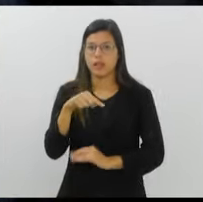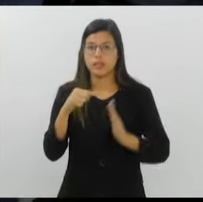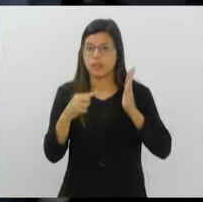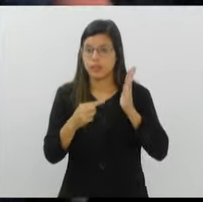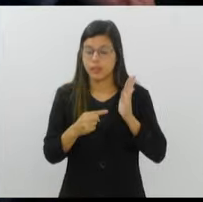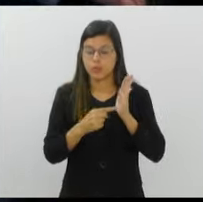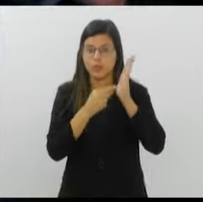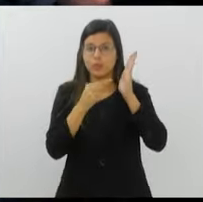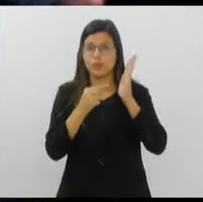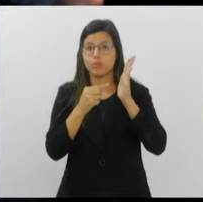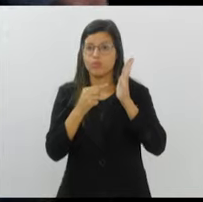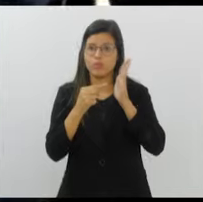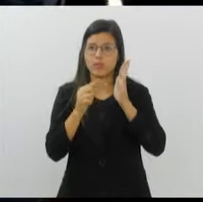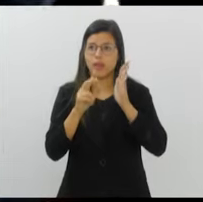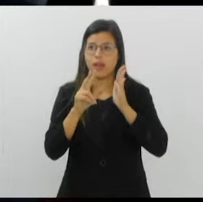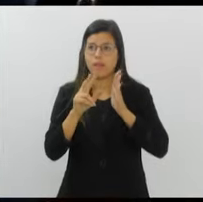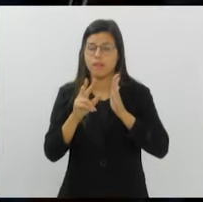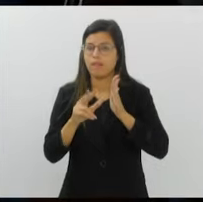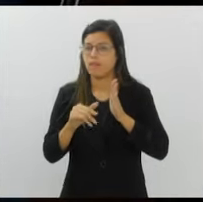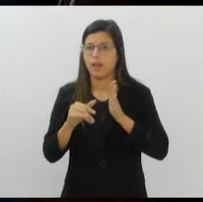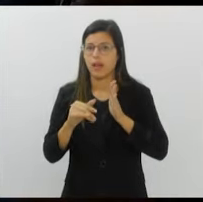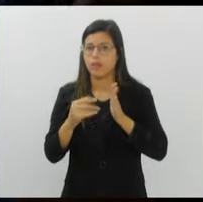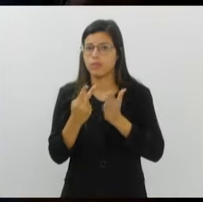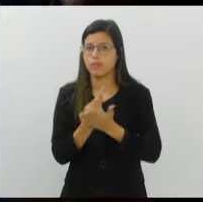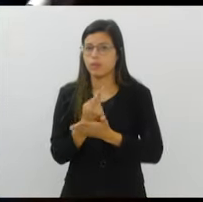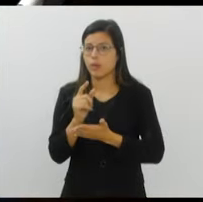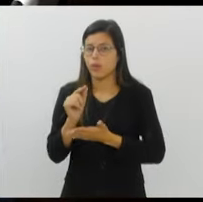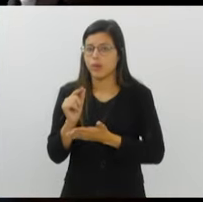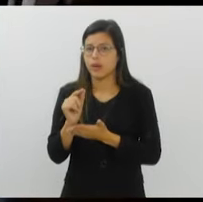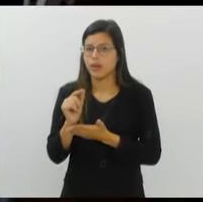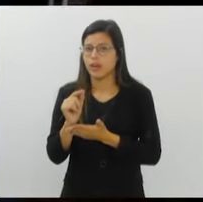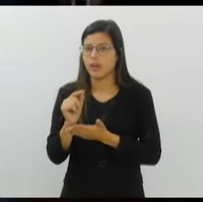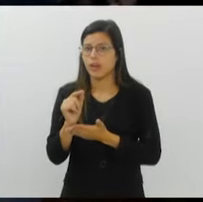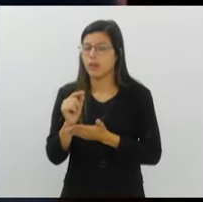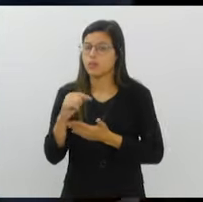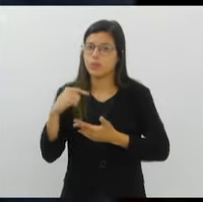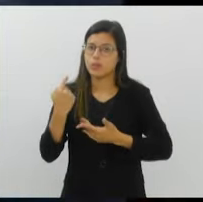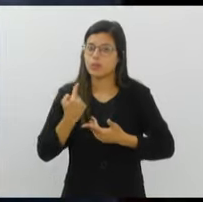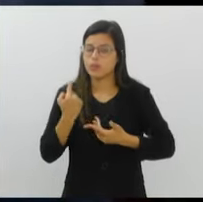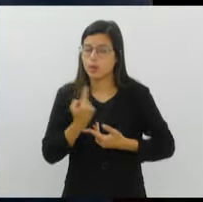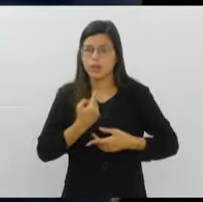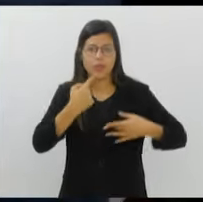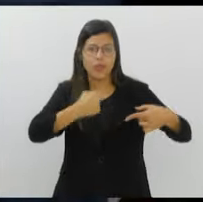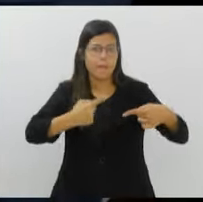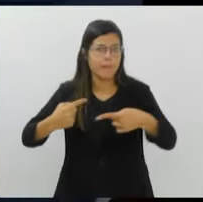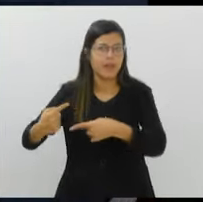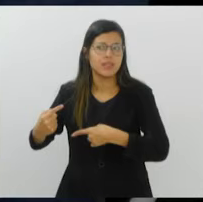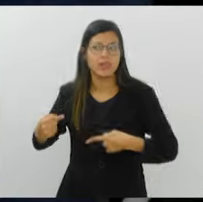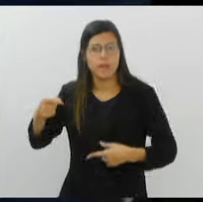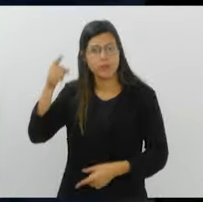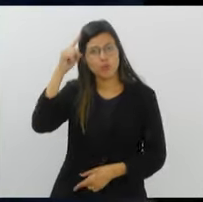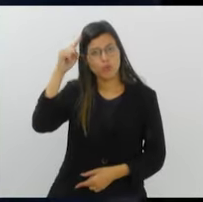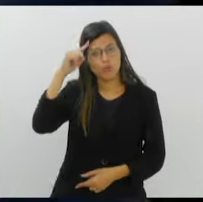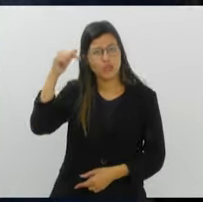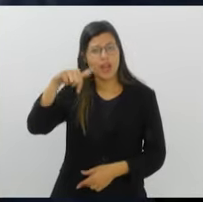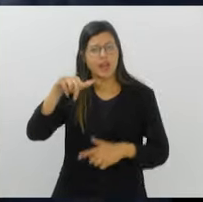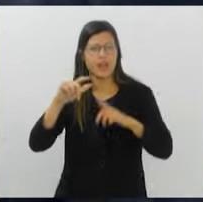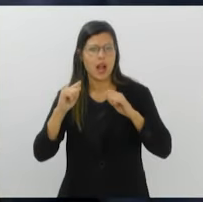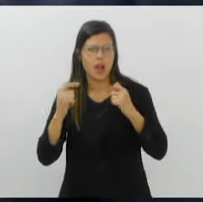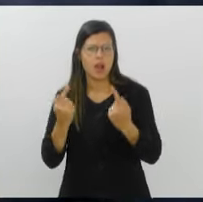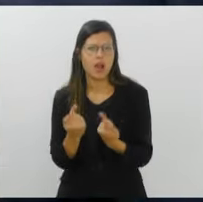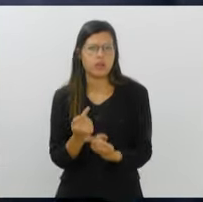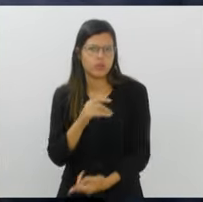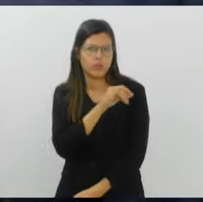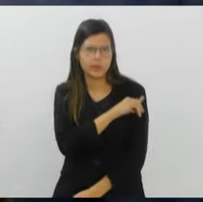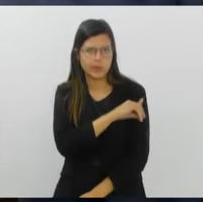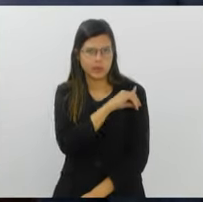denúncias, elas vão na direção daquilo que a gente debate cotidianamente no plenário da Assembleia Legislativa do Estado do Rio de